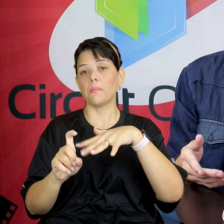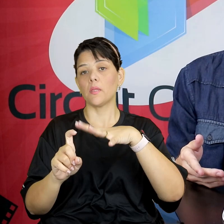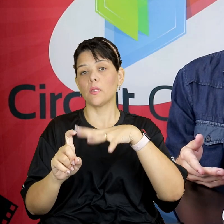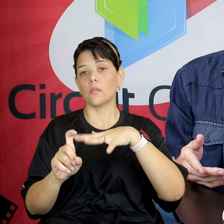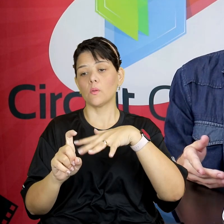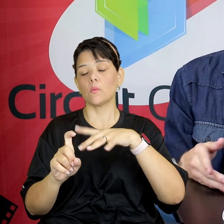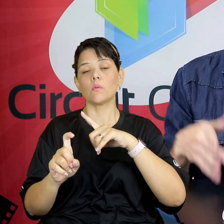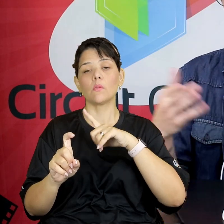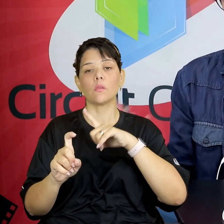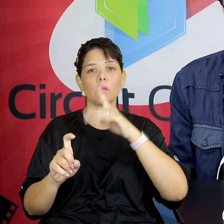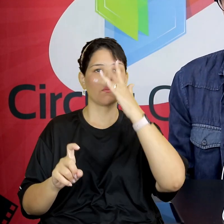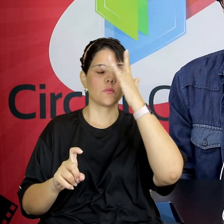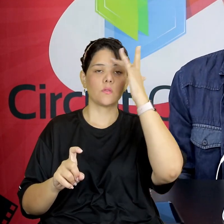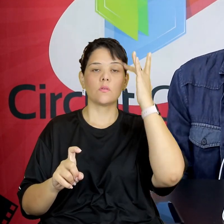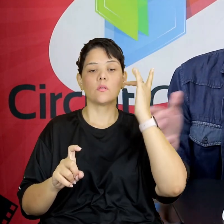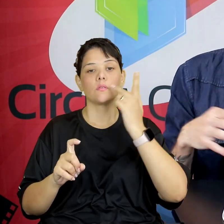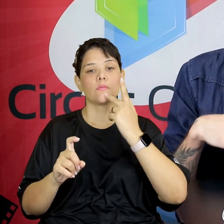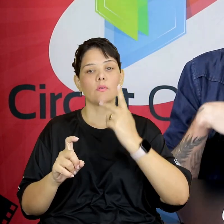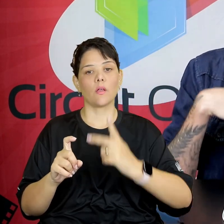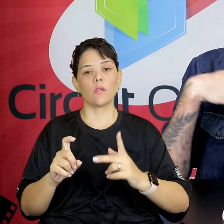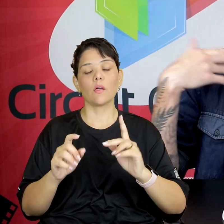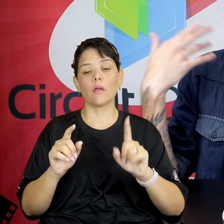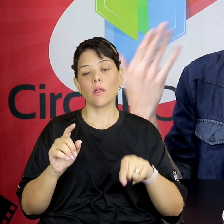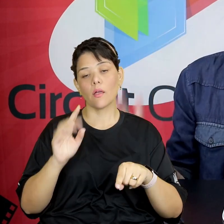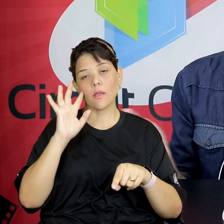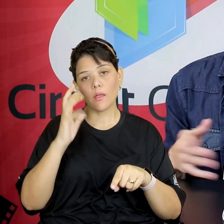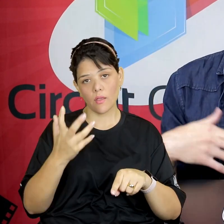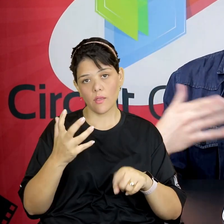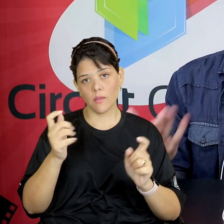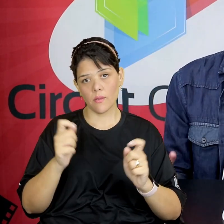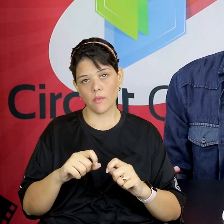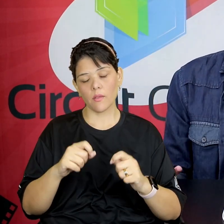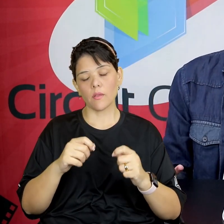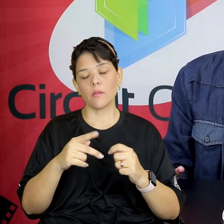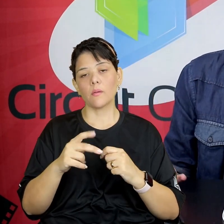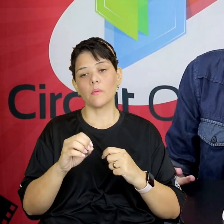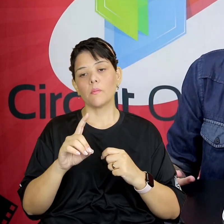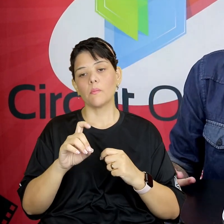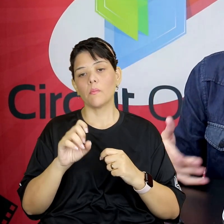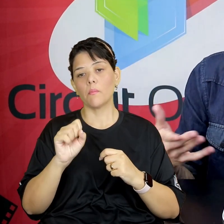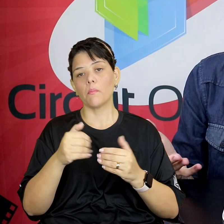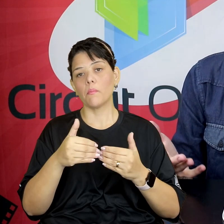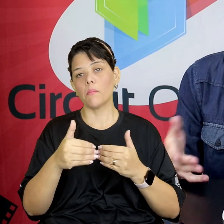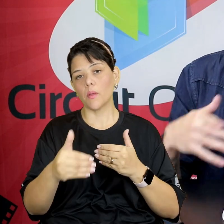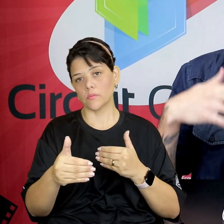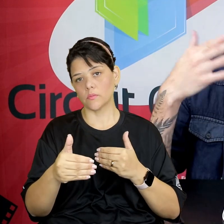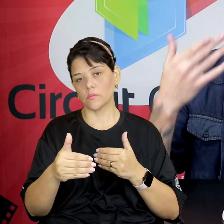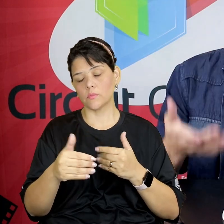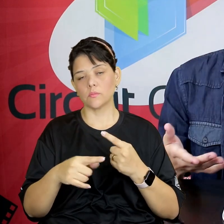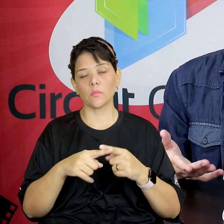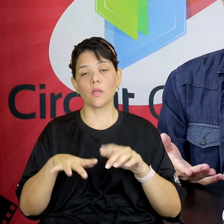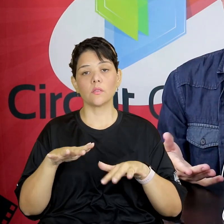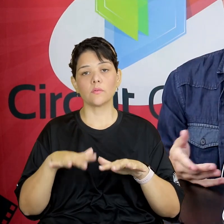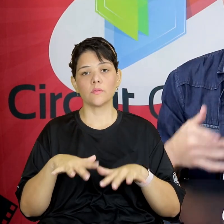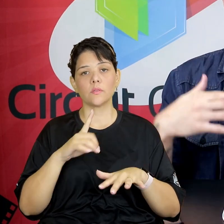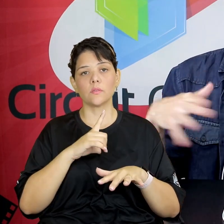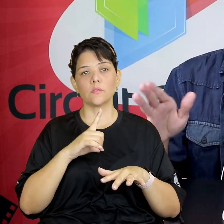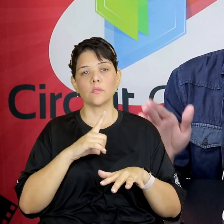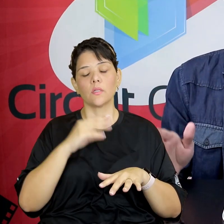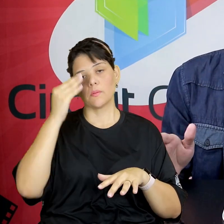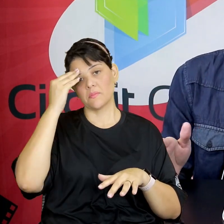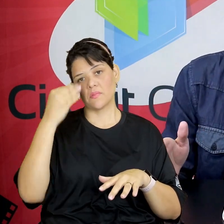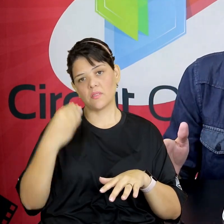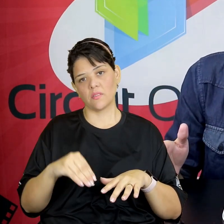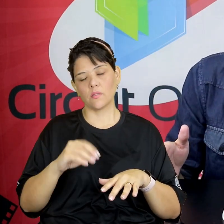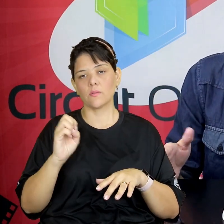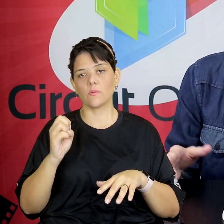existe gente que sempre fala e resolve na pós, porque por preguiça ou por não saber fazer alguma coisa específica durante a produção fala, não,